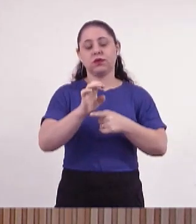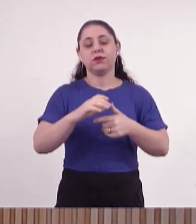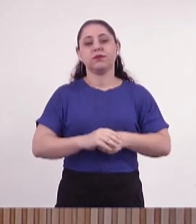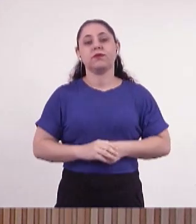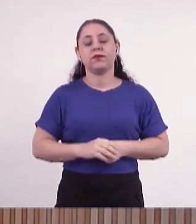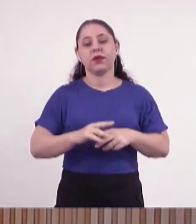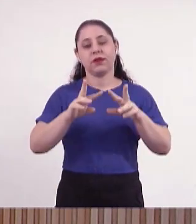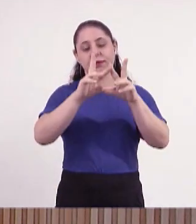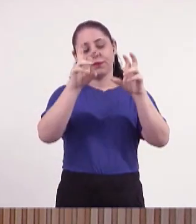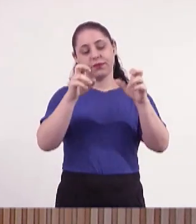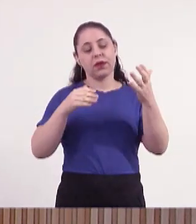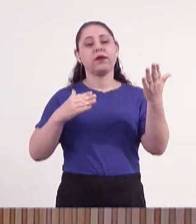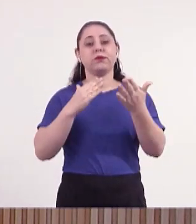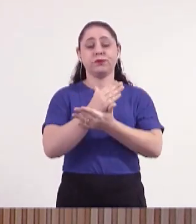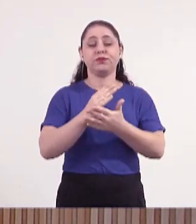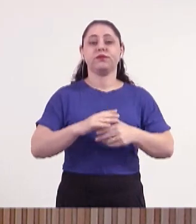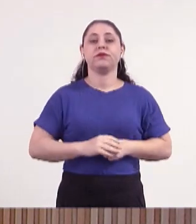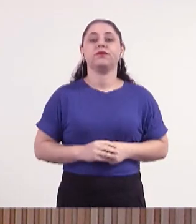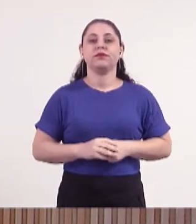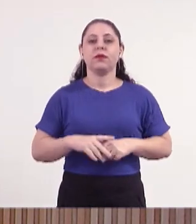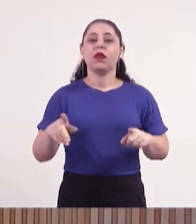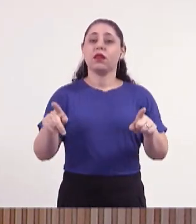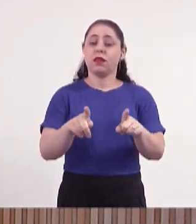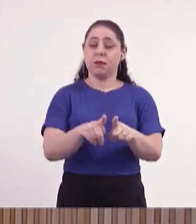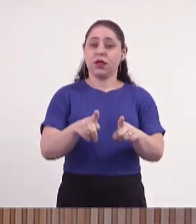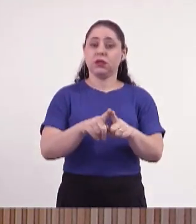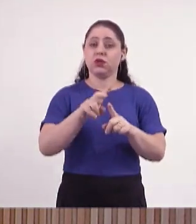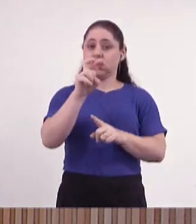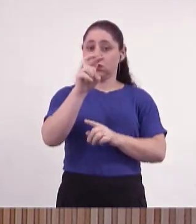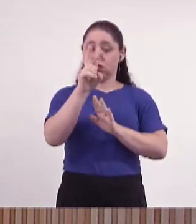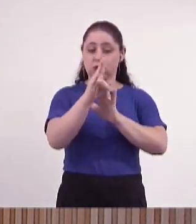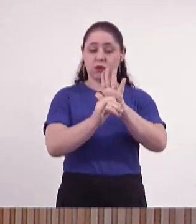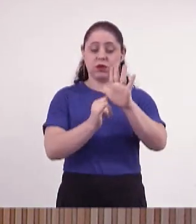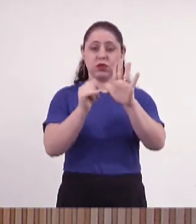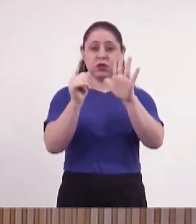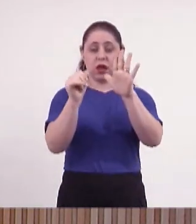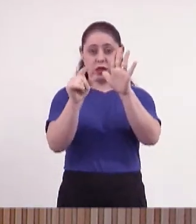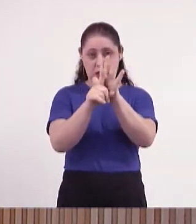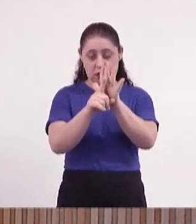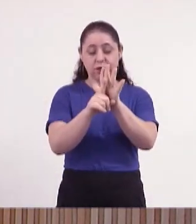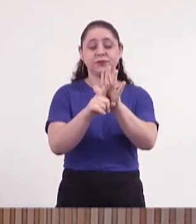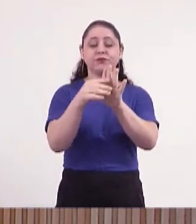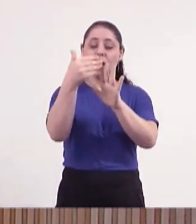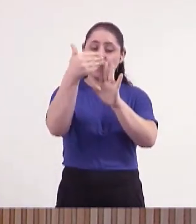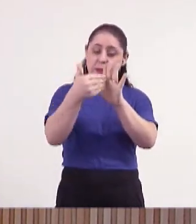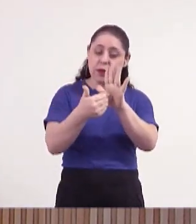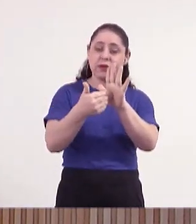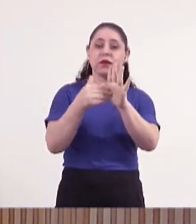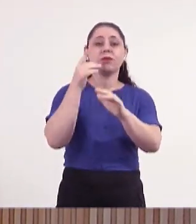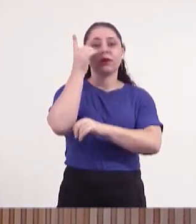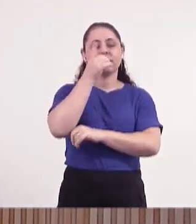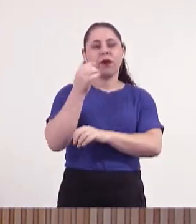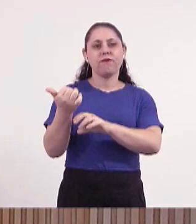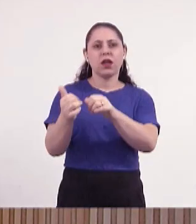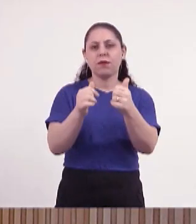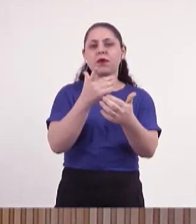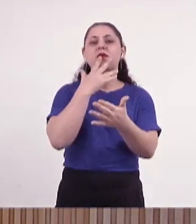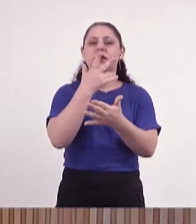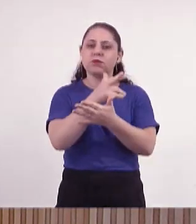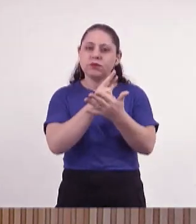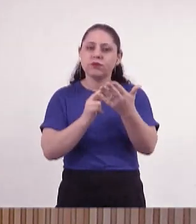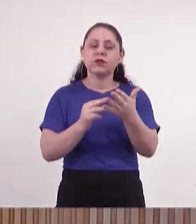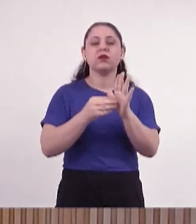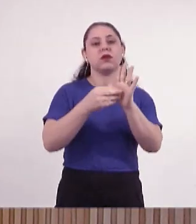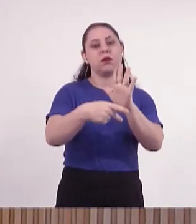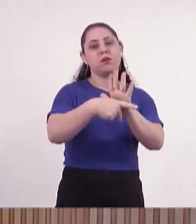Grosso do Sul, matéria também aprovada. Bom, além desses 5 projetos, os deputados também analisaram os